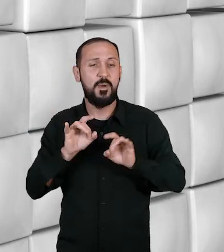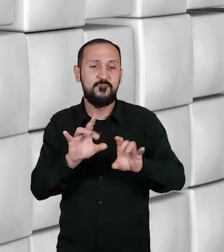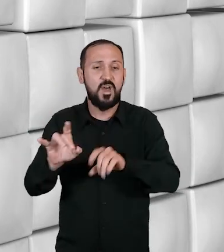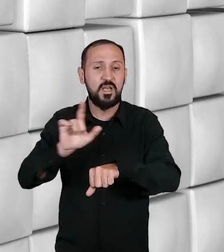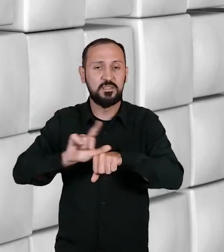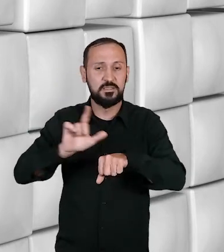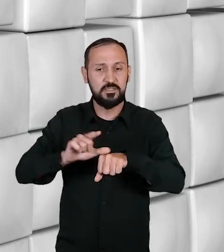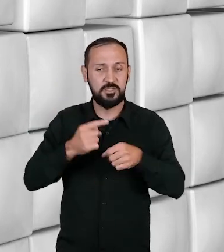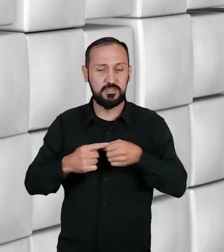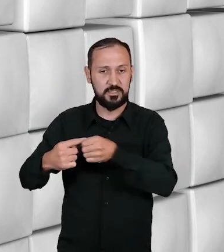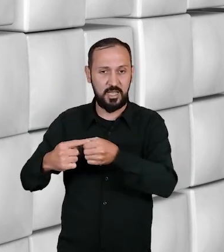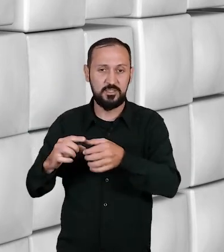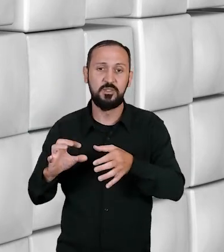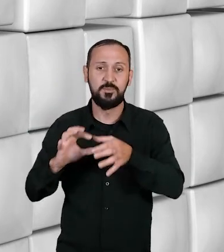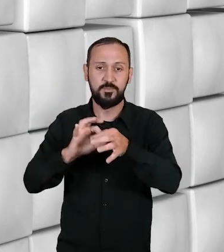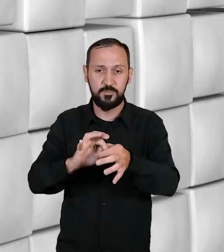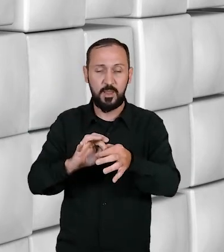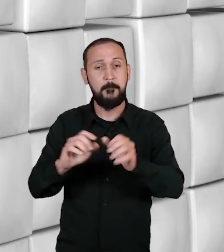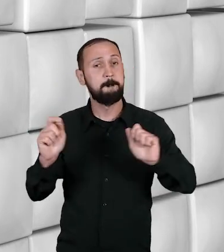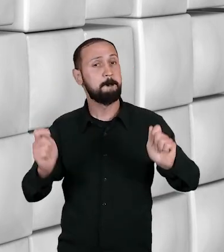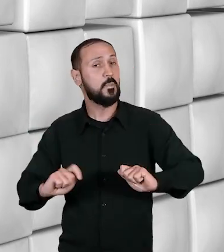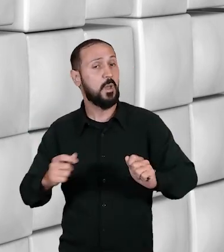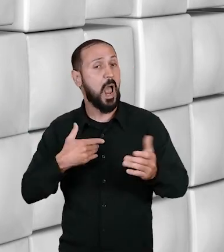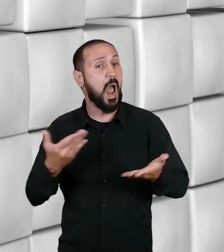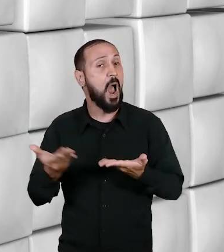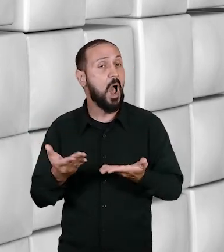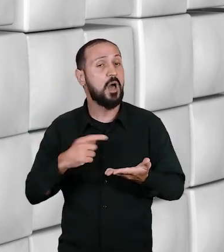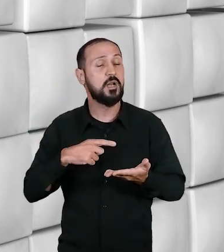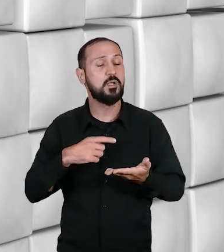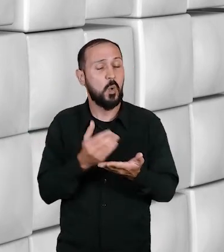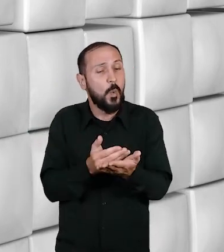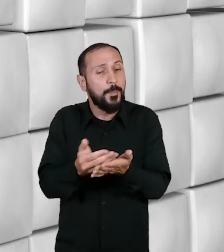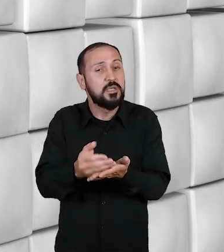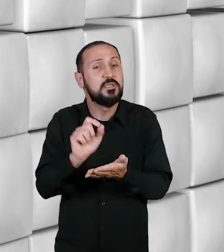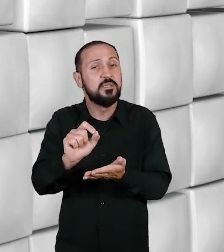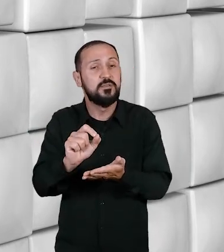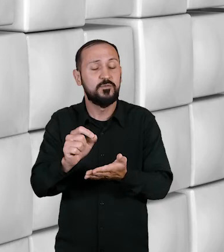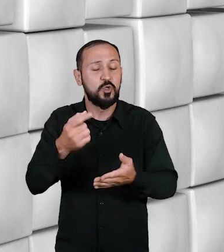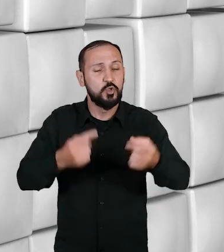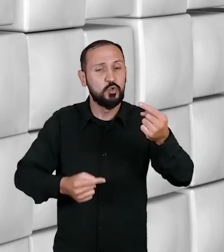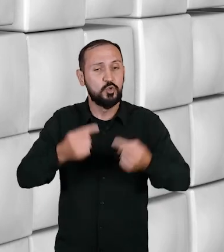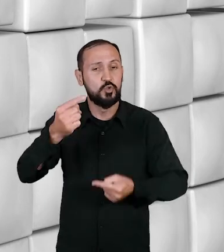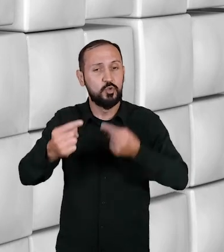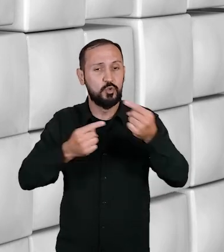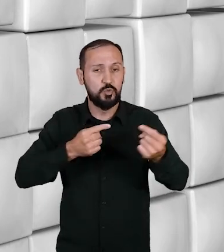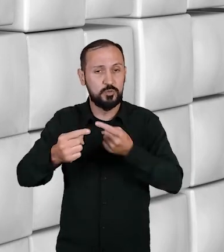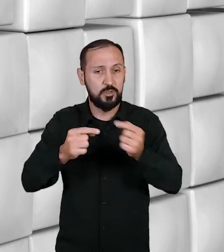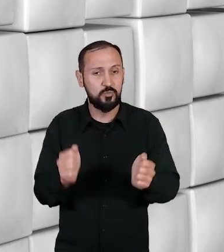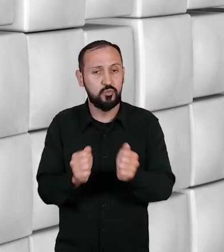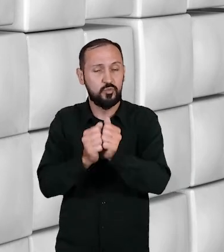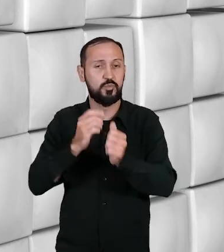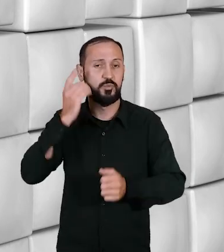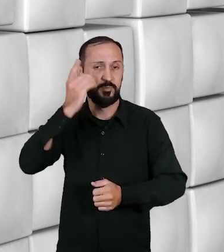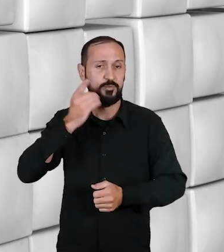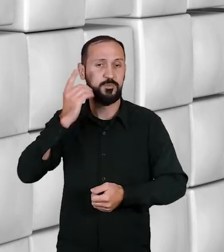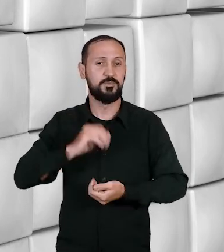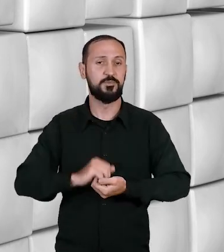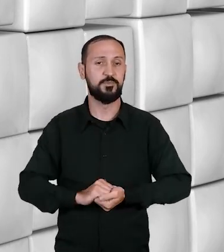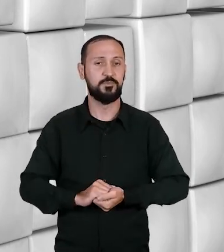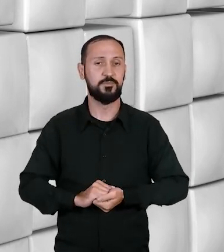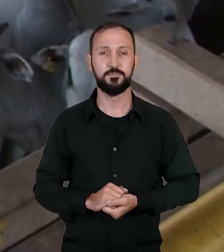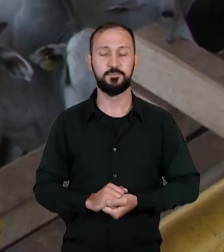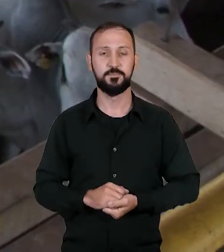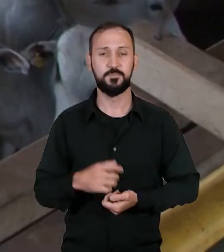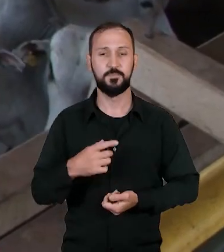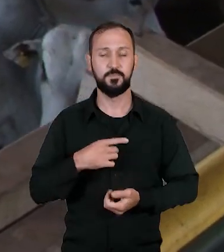animal entre cidades consorciadas. As possibilidades agora abertas foram discutidas pelos